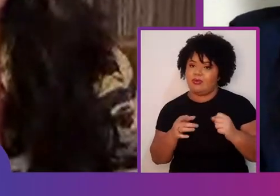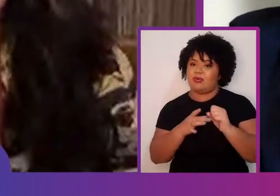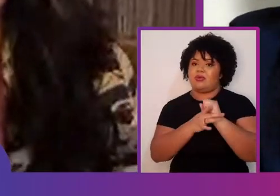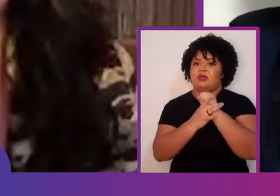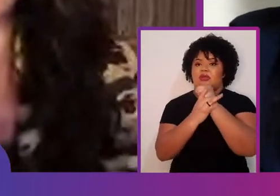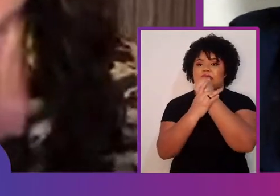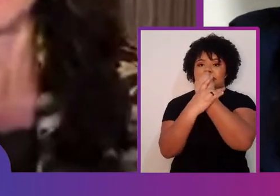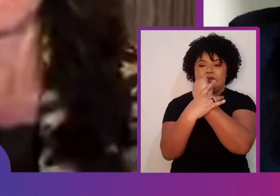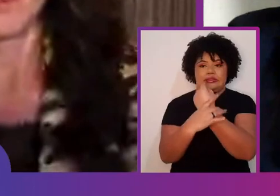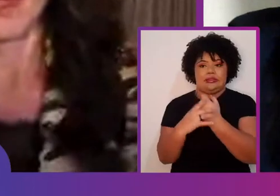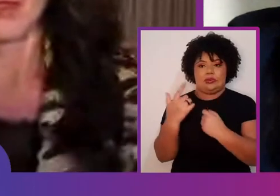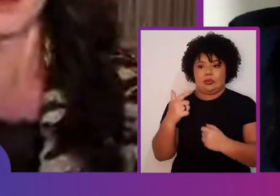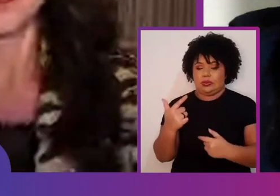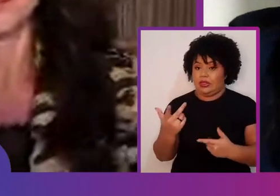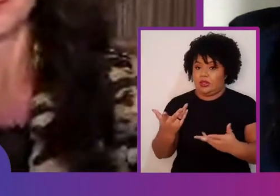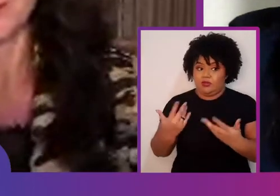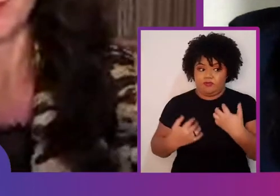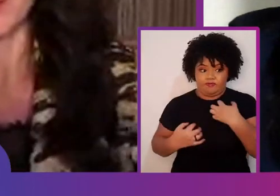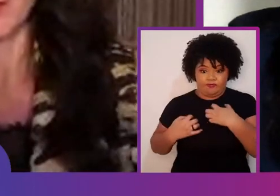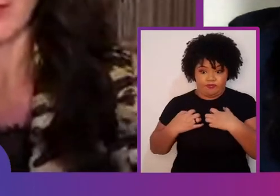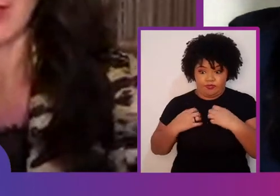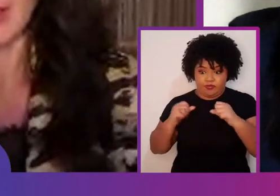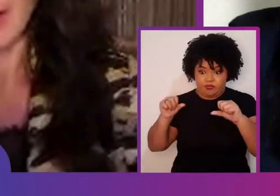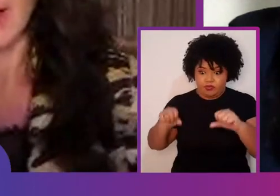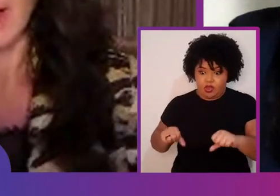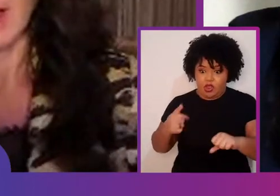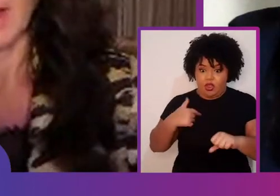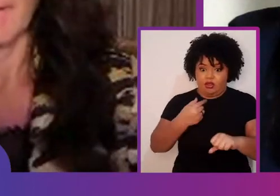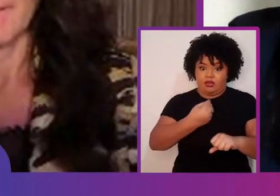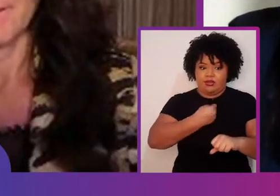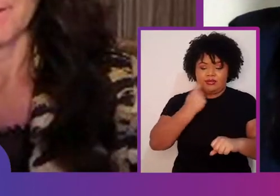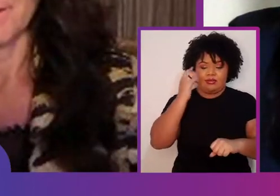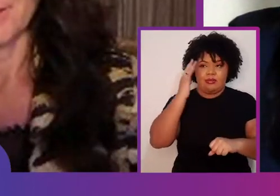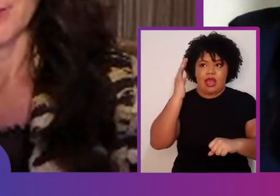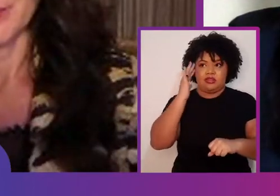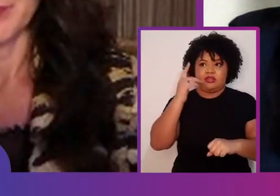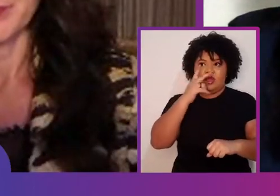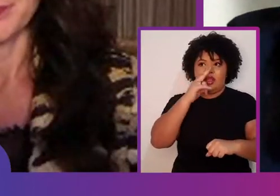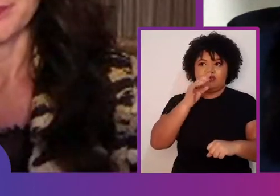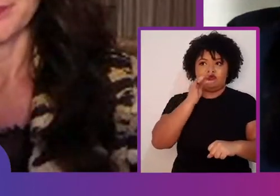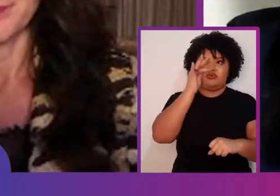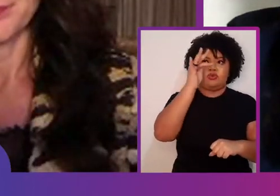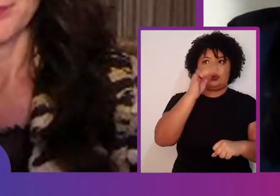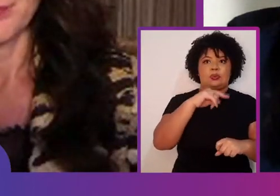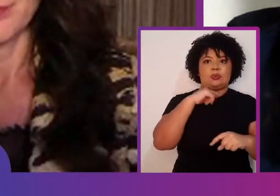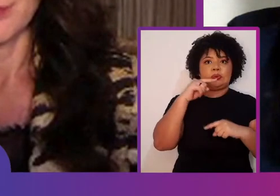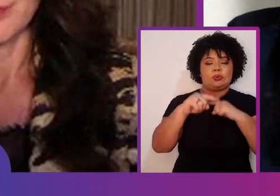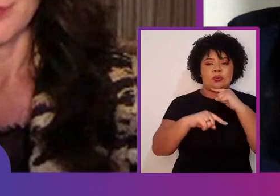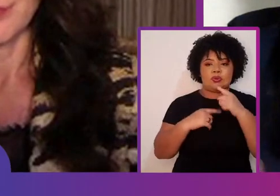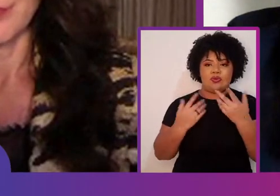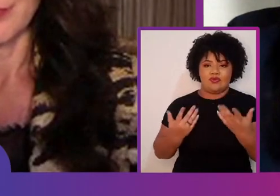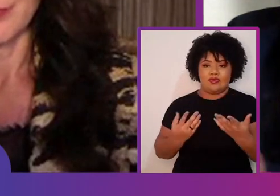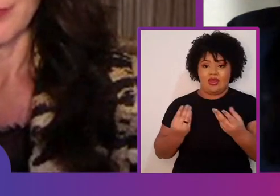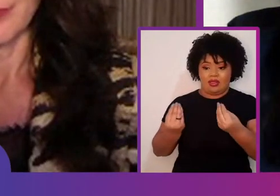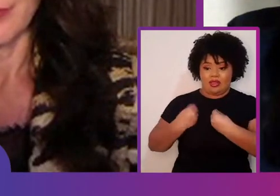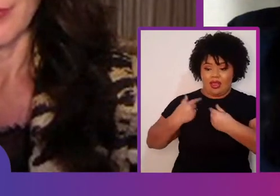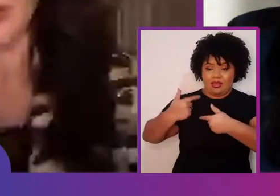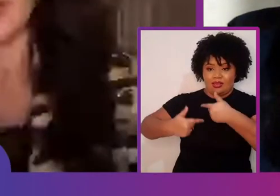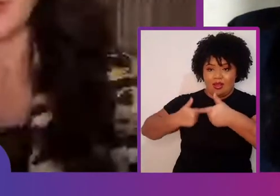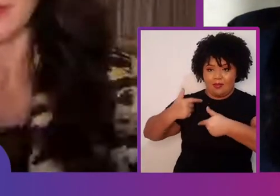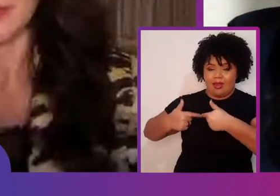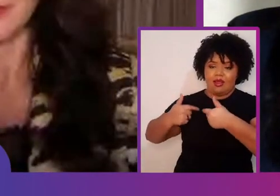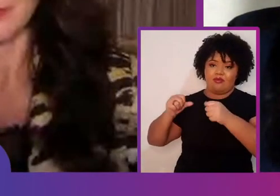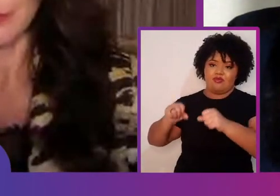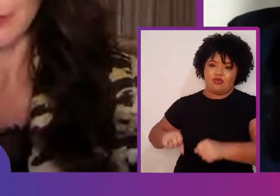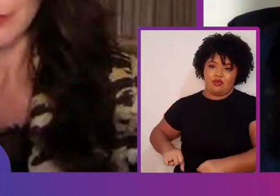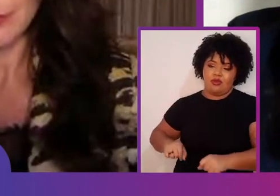Soma-se a isso o fato de que existe uma mentalidade no Brasil, especialmente no mundo do trabalho, mas também no mundo da educação, durante a nossa